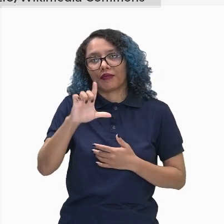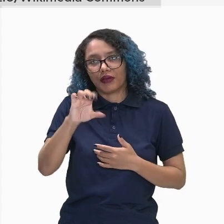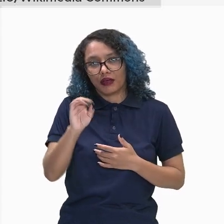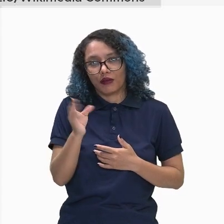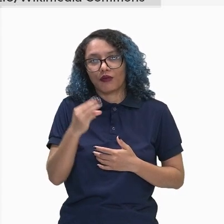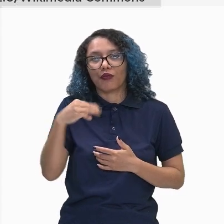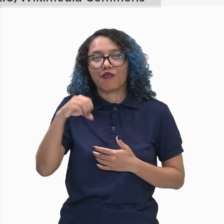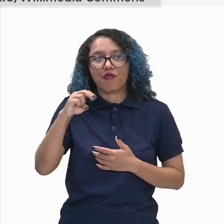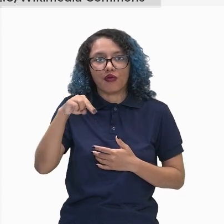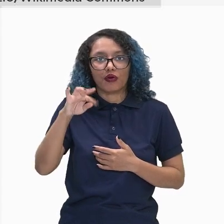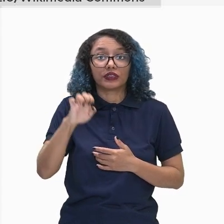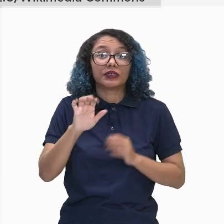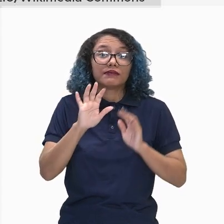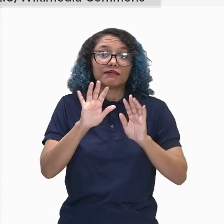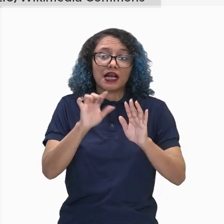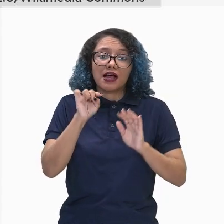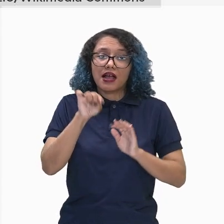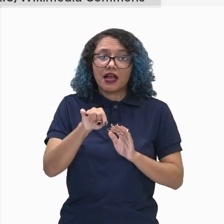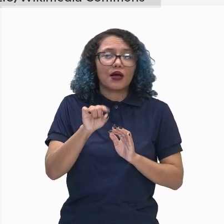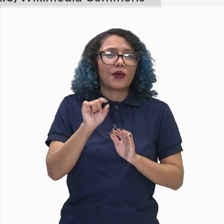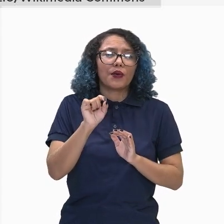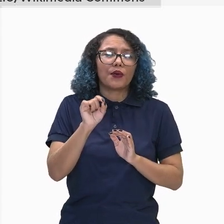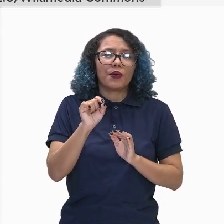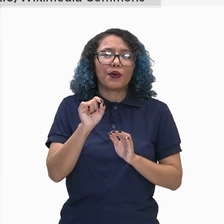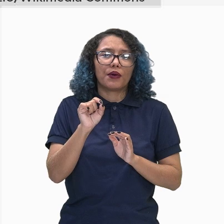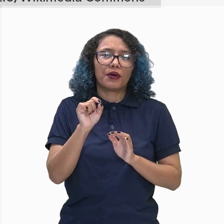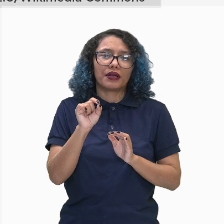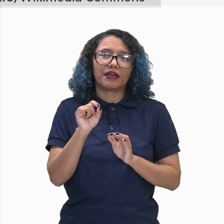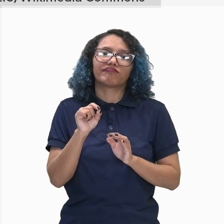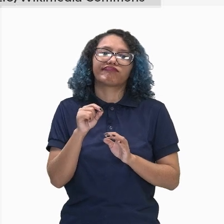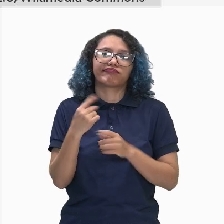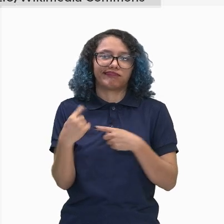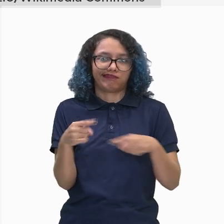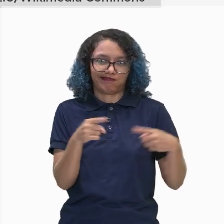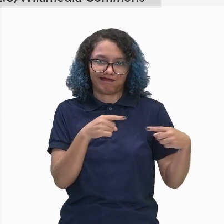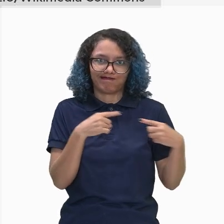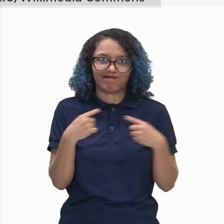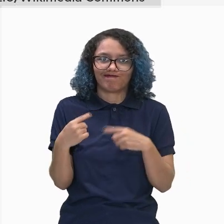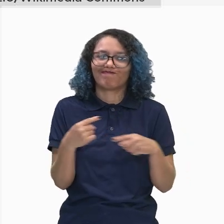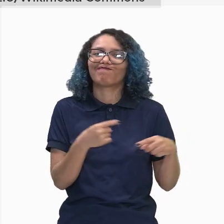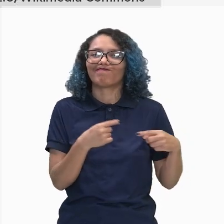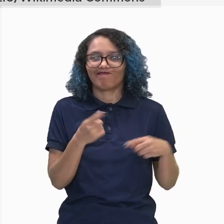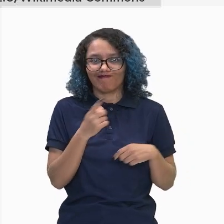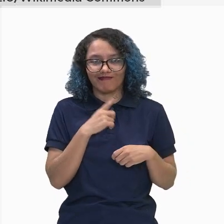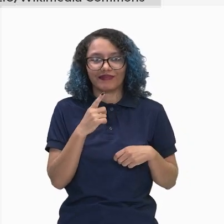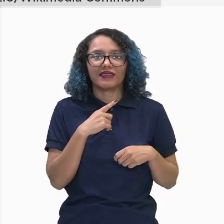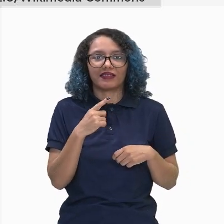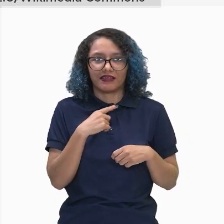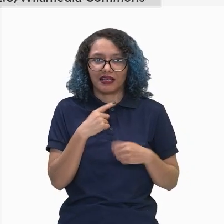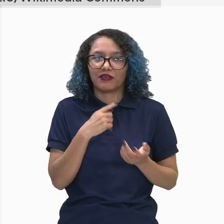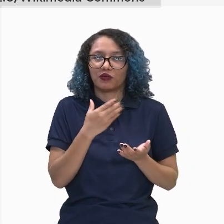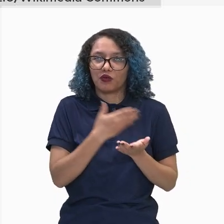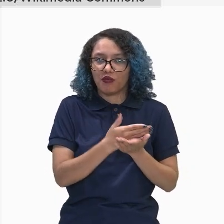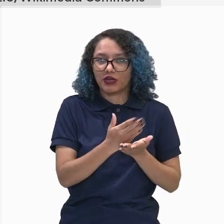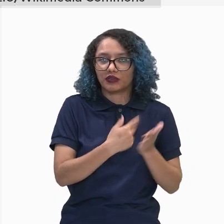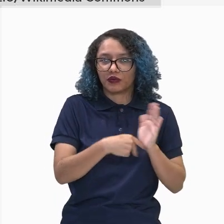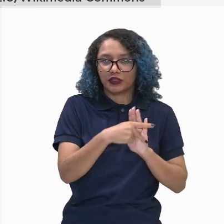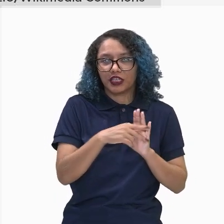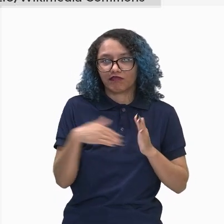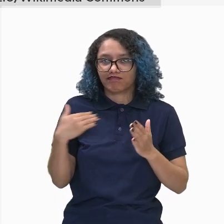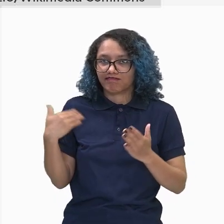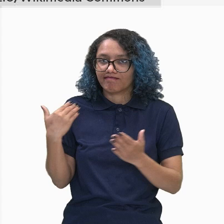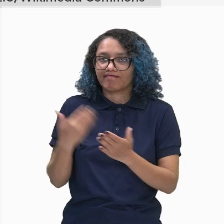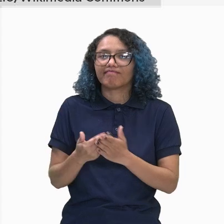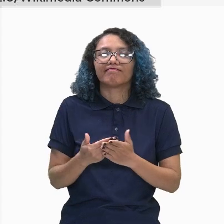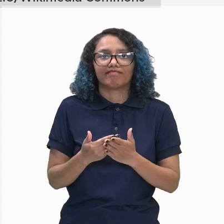gente, Belo Monte carrega aí inúmeras polêmicas, né, desde o início do projeto até hoje,